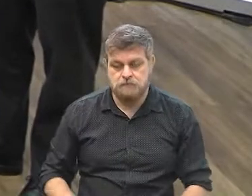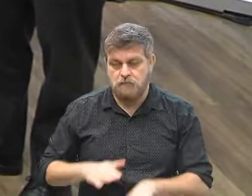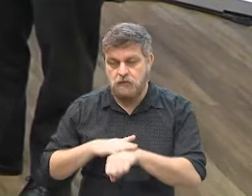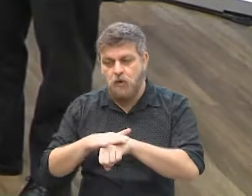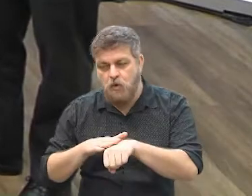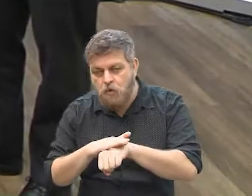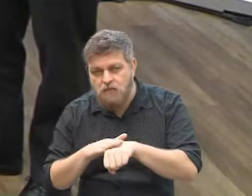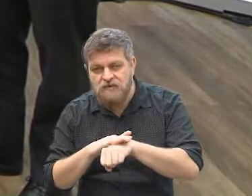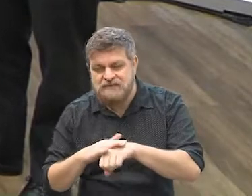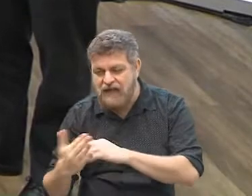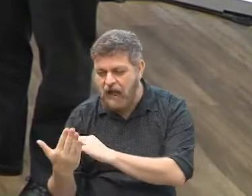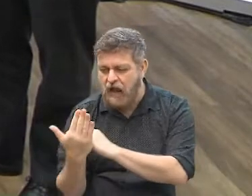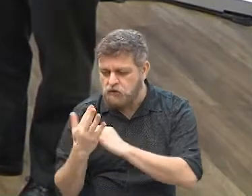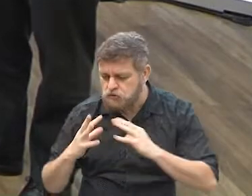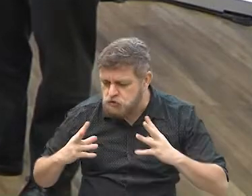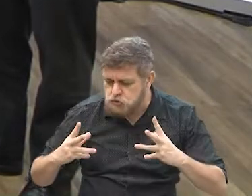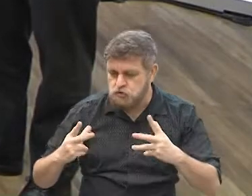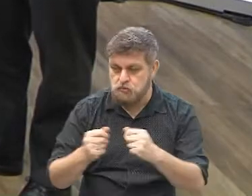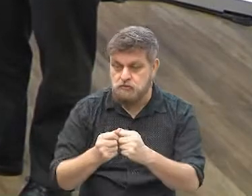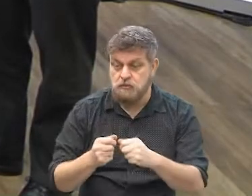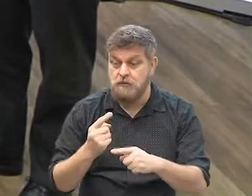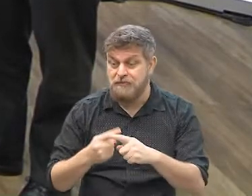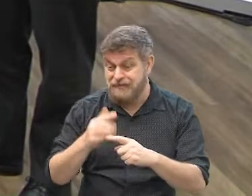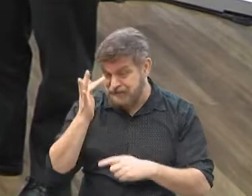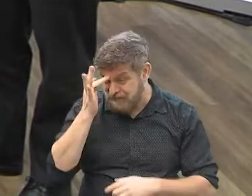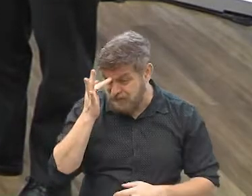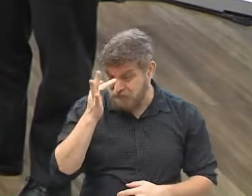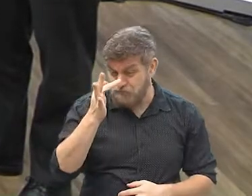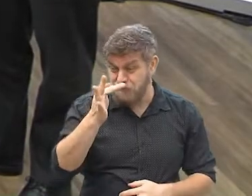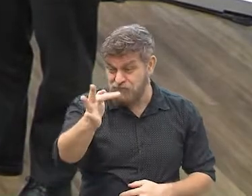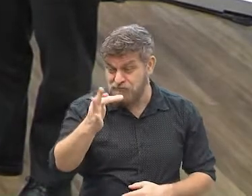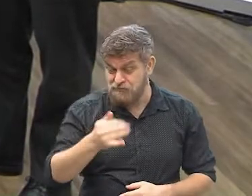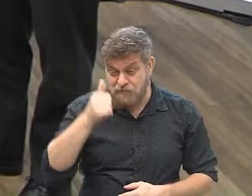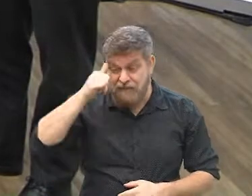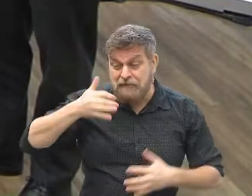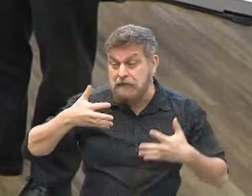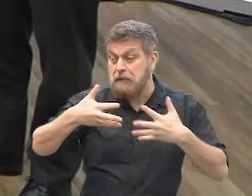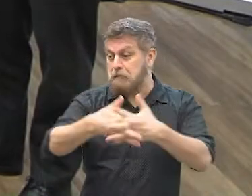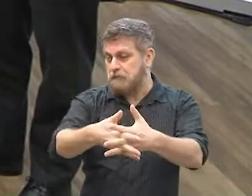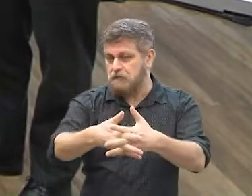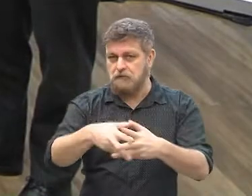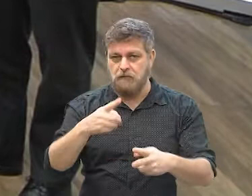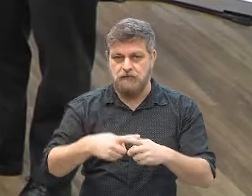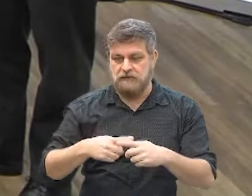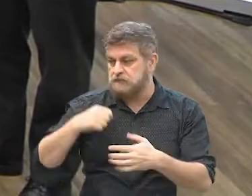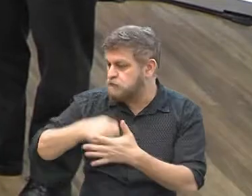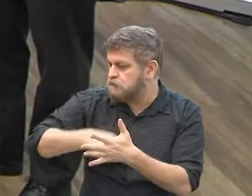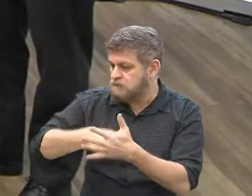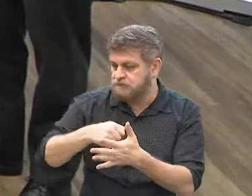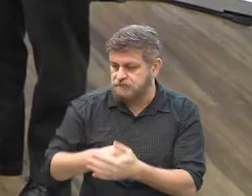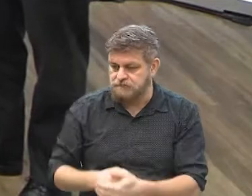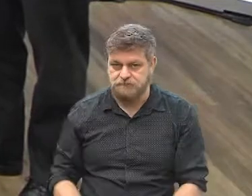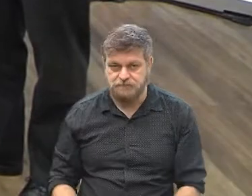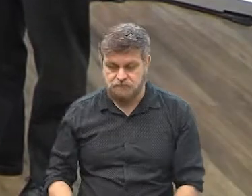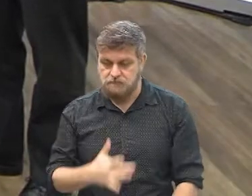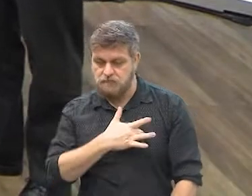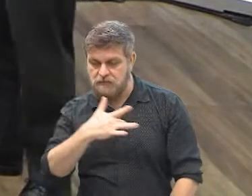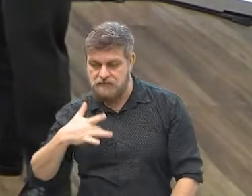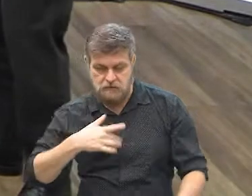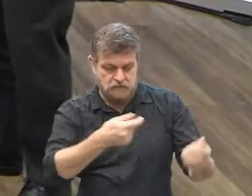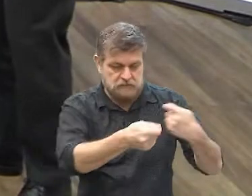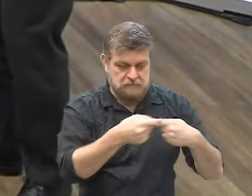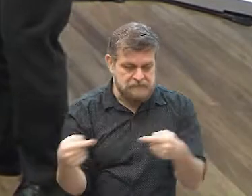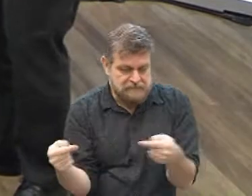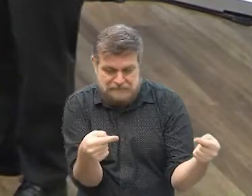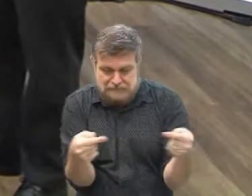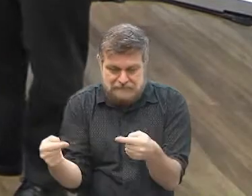conversa, essa discussão, para que no futuro não se deturpe as coisas, porque essa luta não é saúde versus economia, acho que é importante